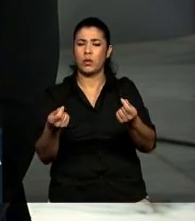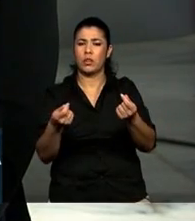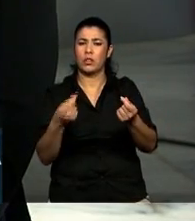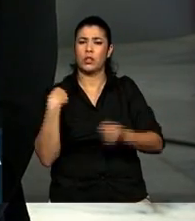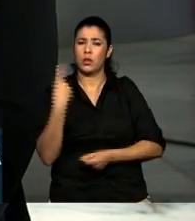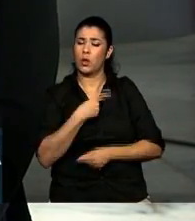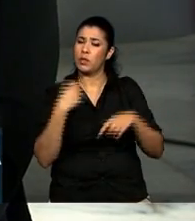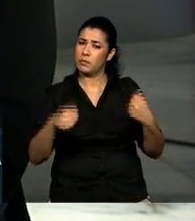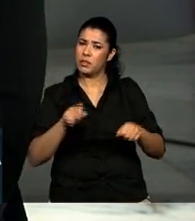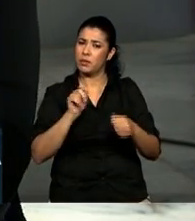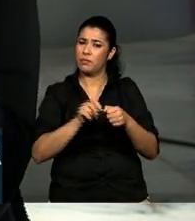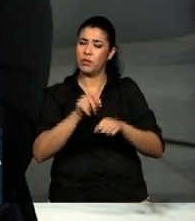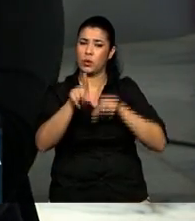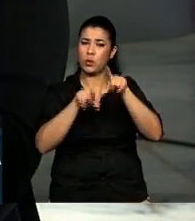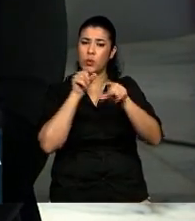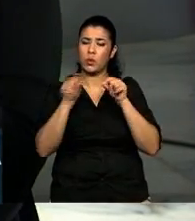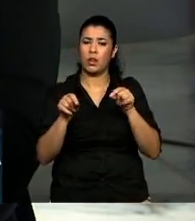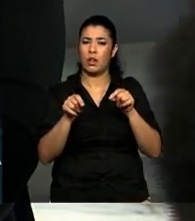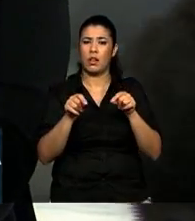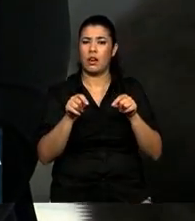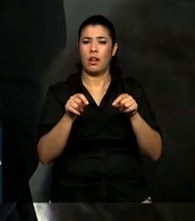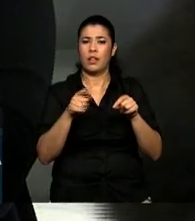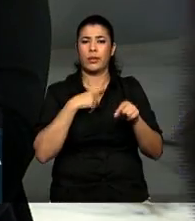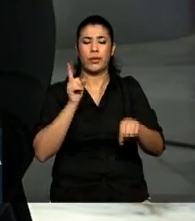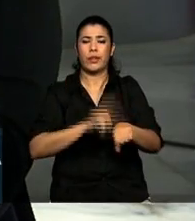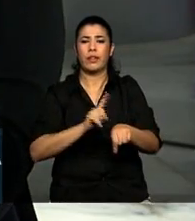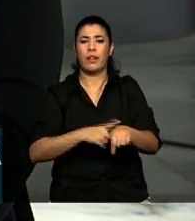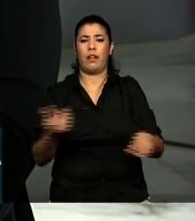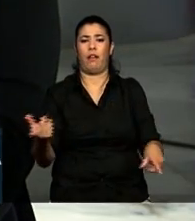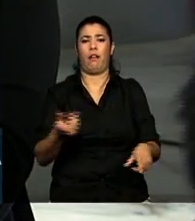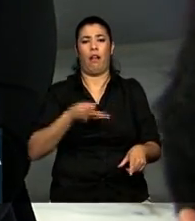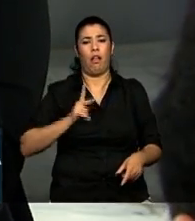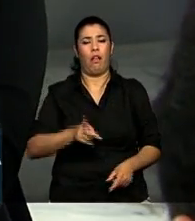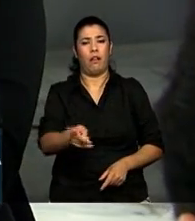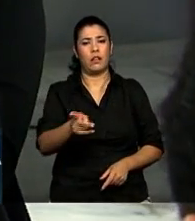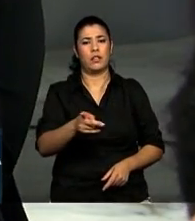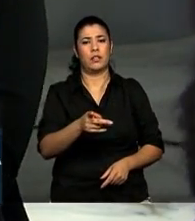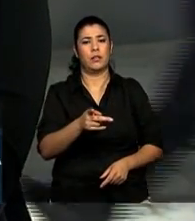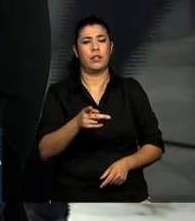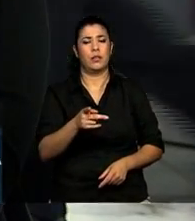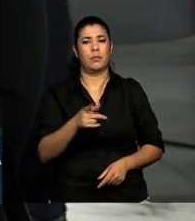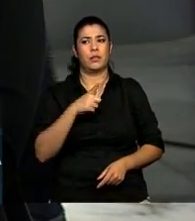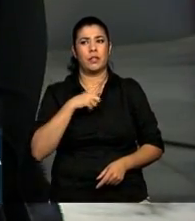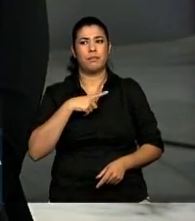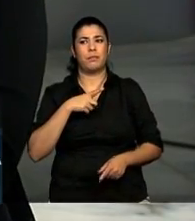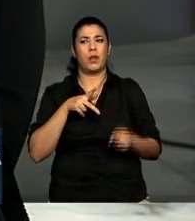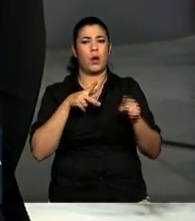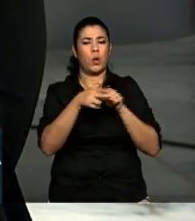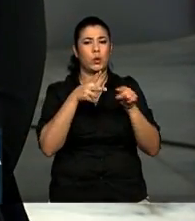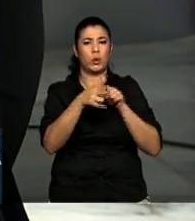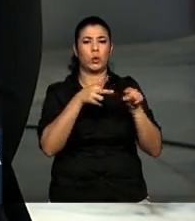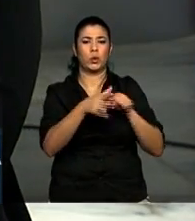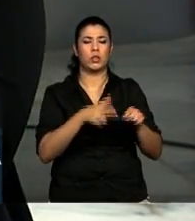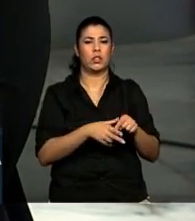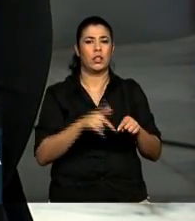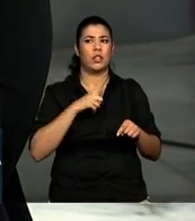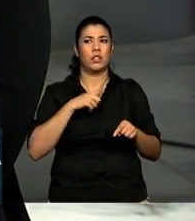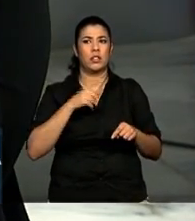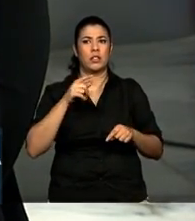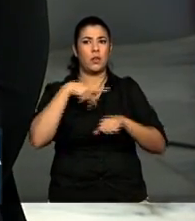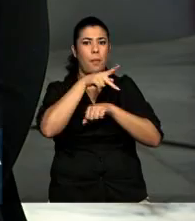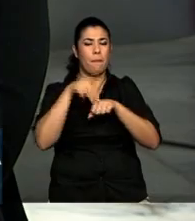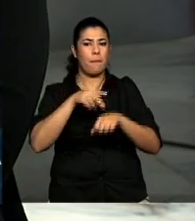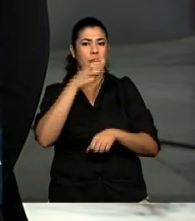algumas escolhas não dá para ficar o tempo inteiro tentando o Consenso porque esse consenso não tem a gente vive num país de 300 anos de